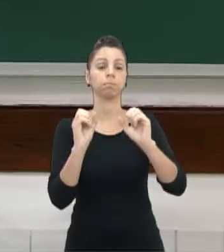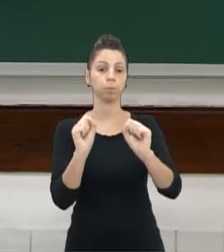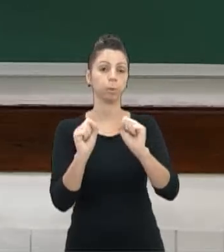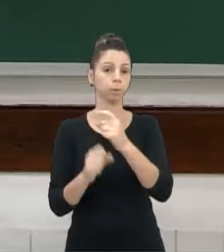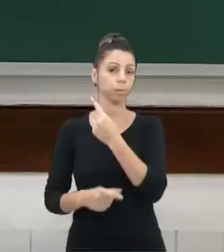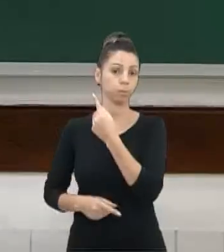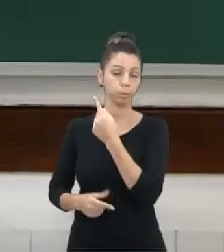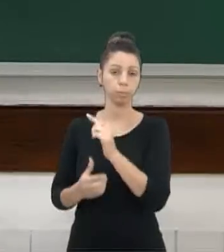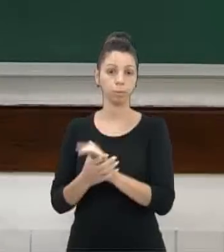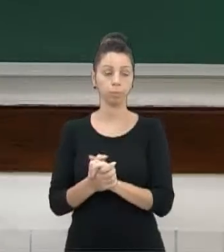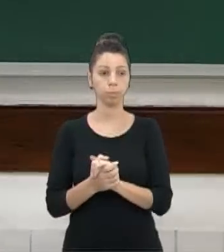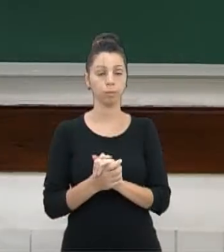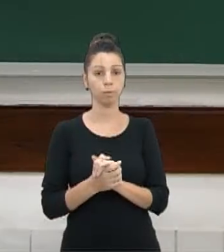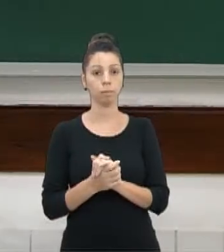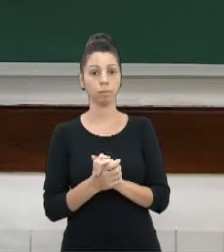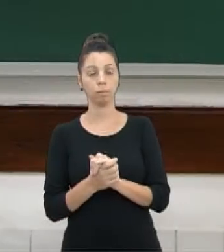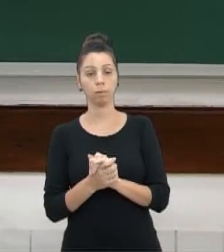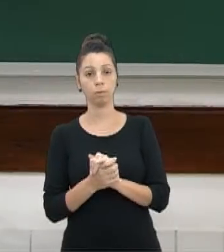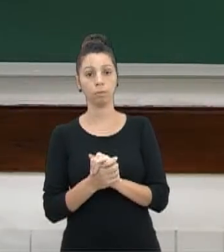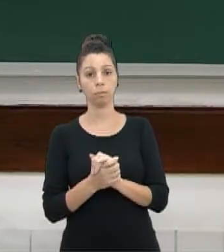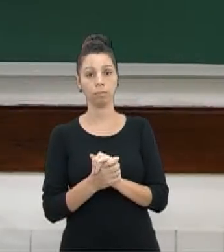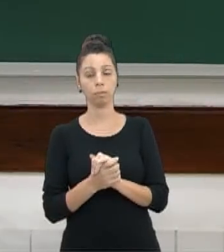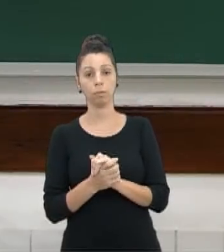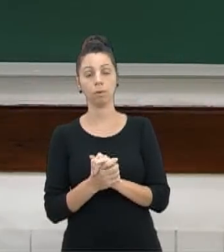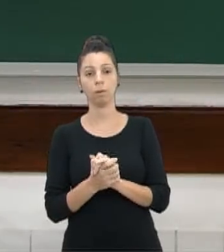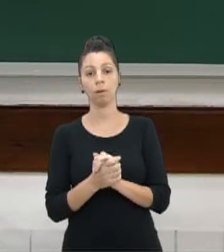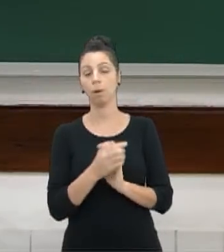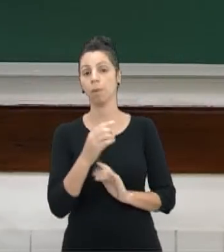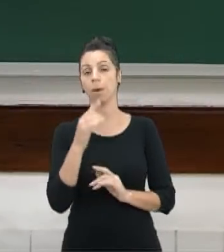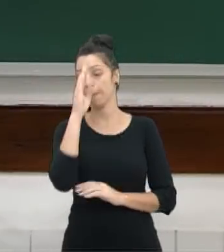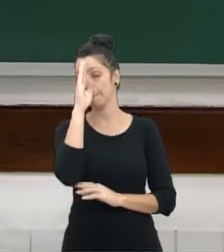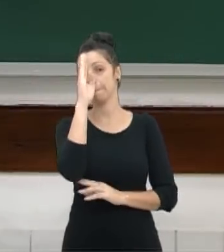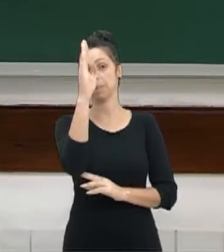teria uma chamada principal, que ficaria onde?